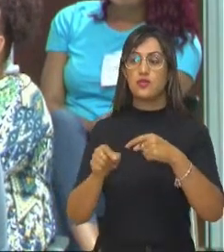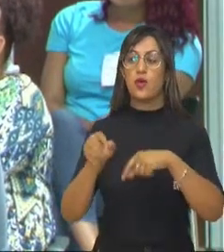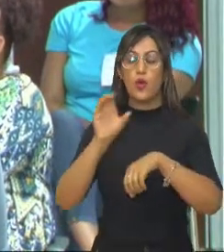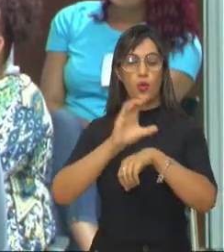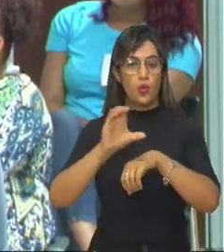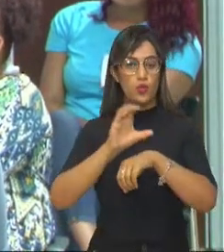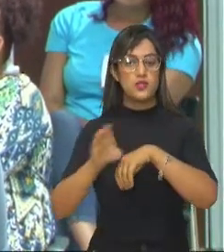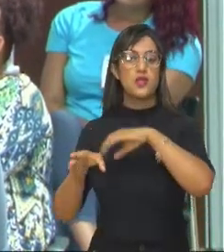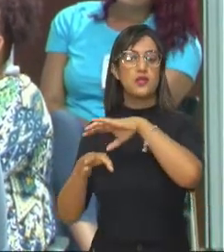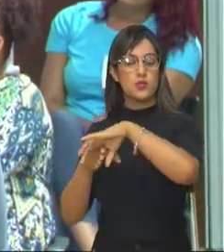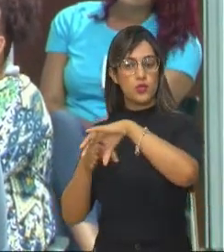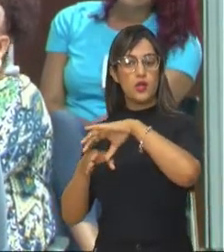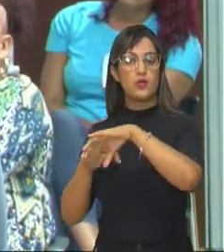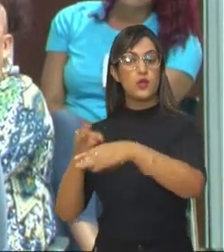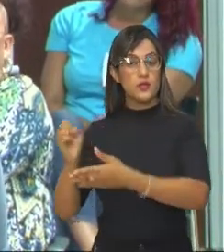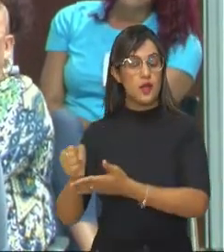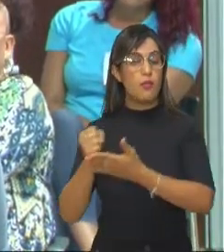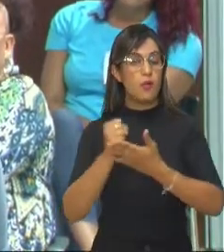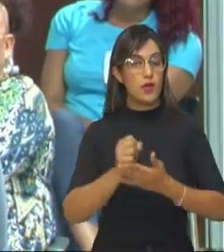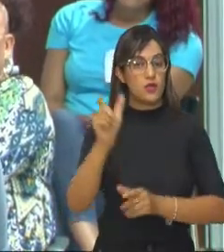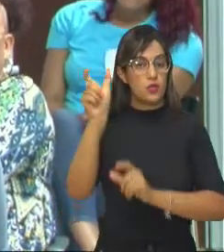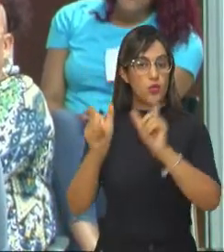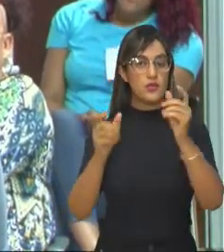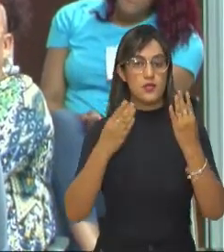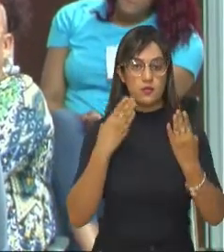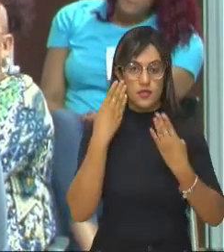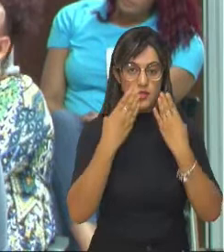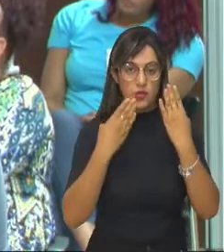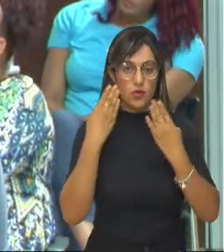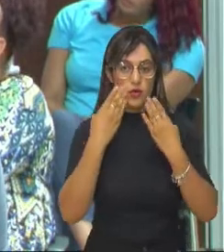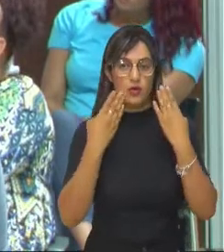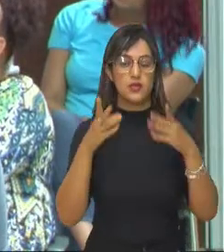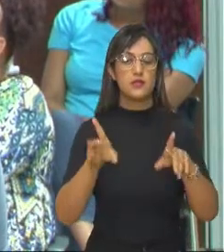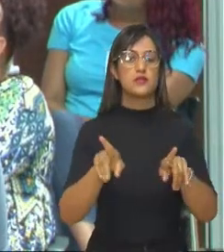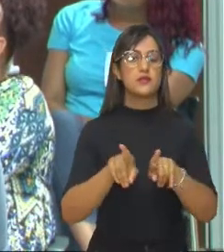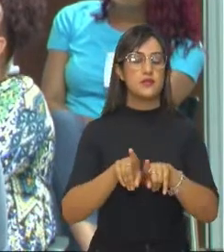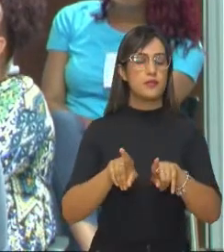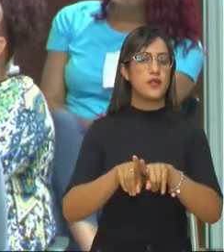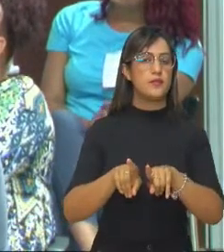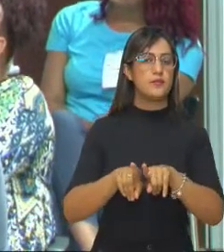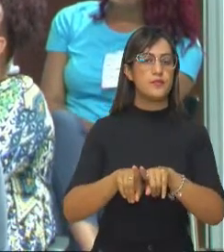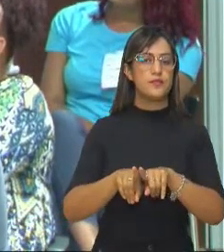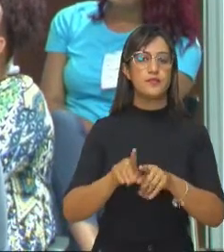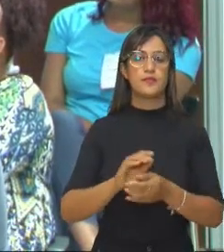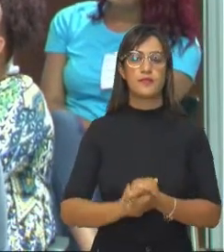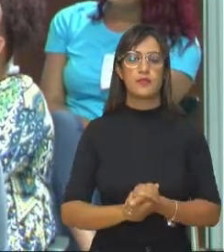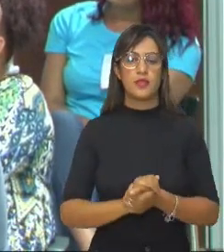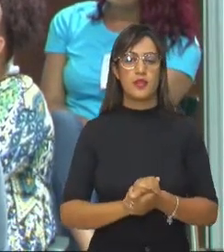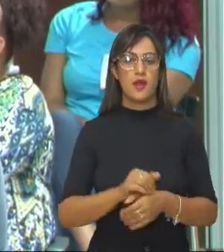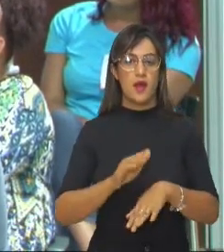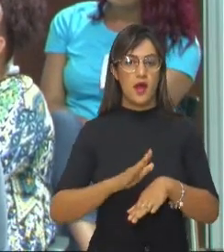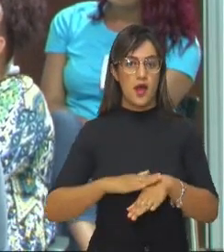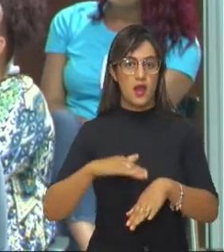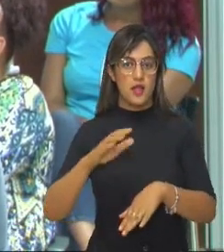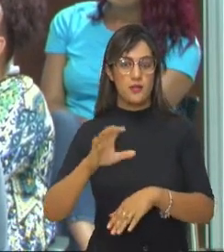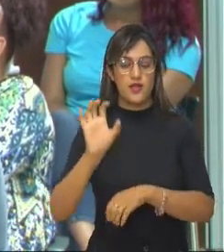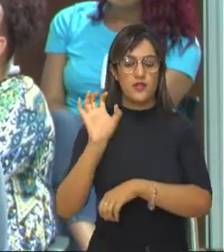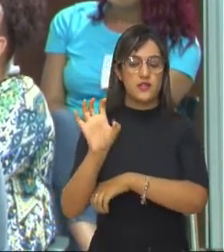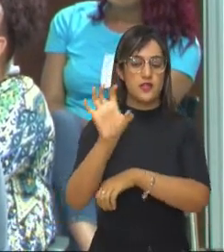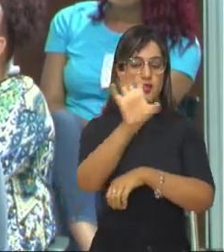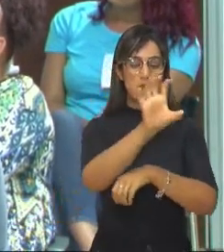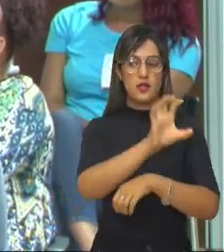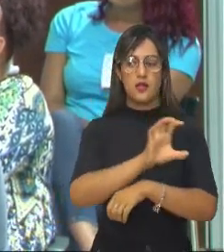por colaboradores e por psicólogas e psicólogos inscritos e inscritas nas mais diversas regiões do